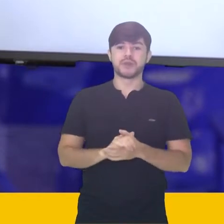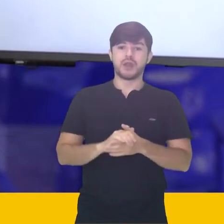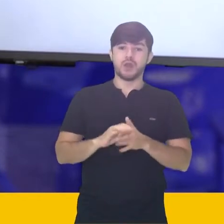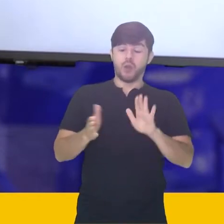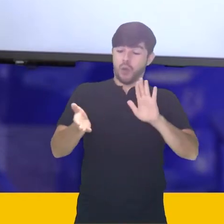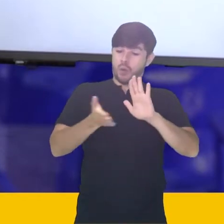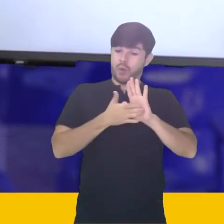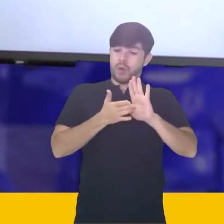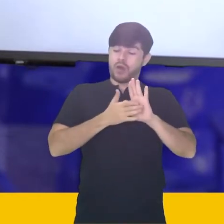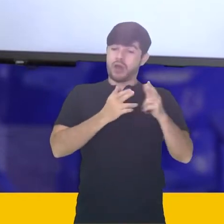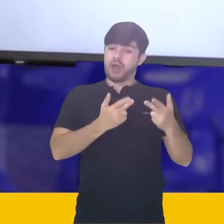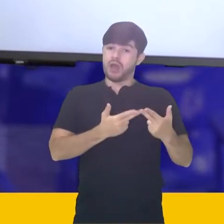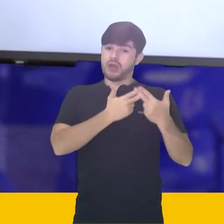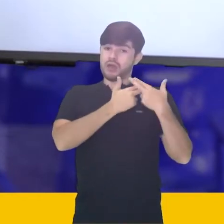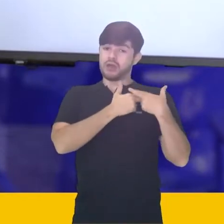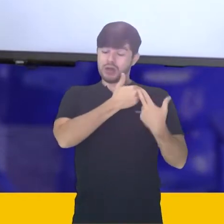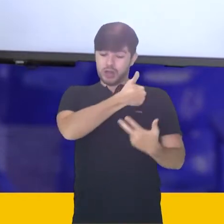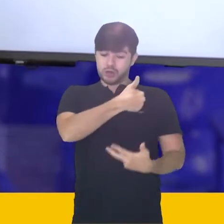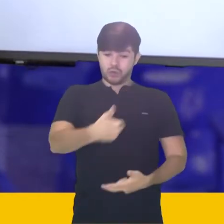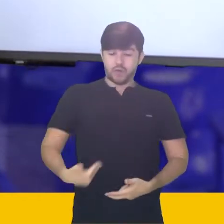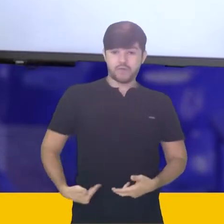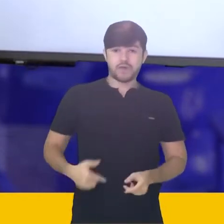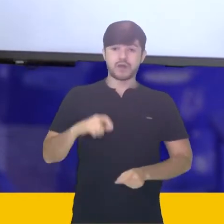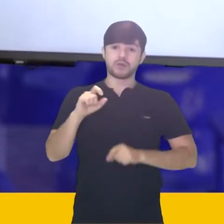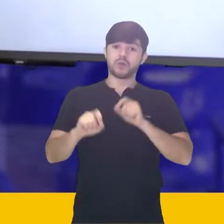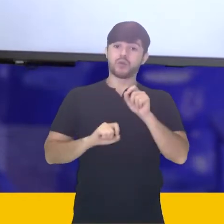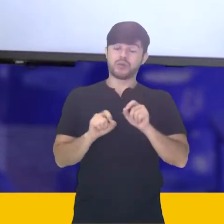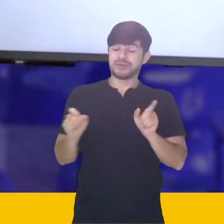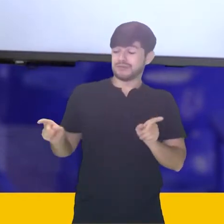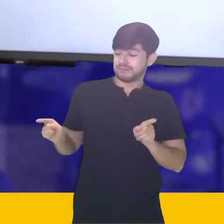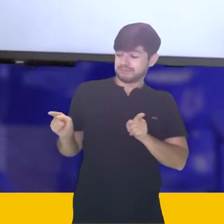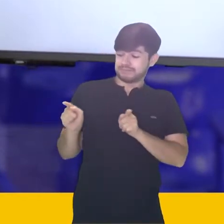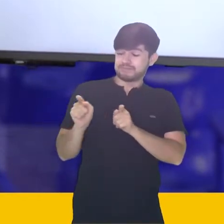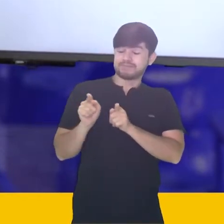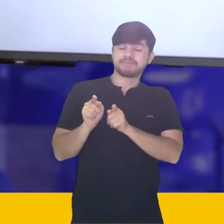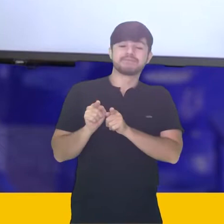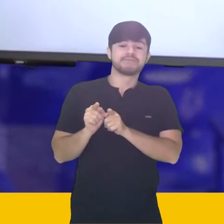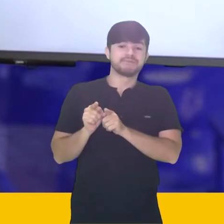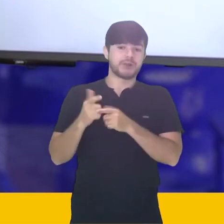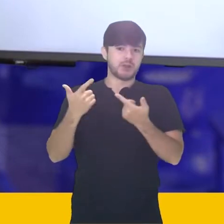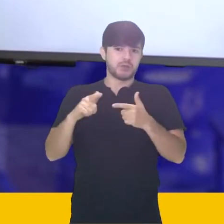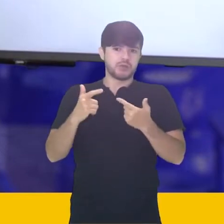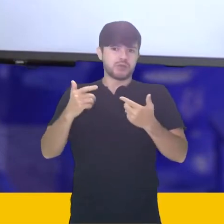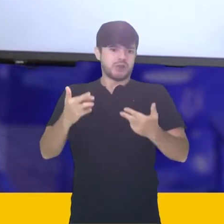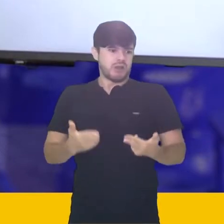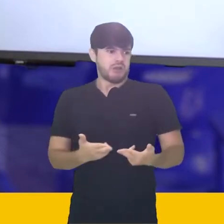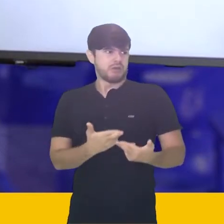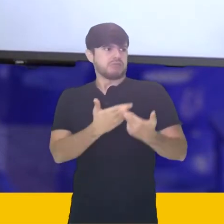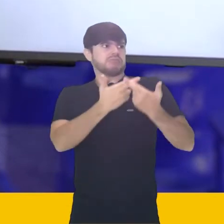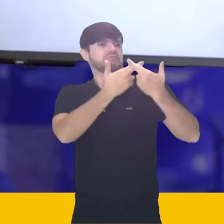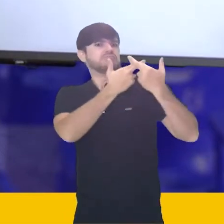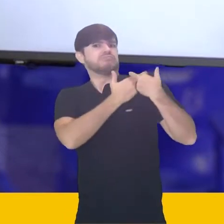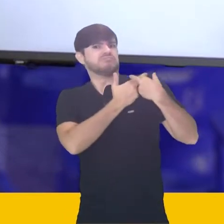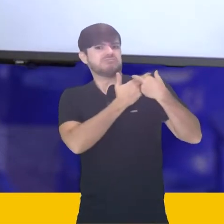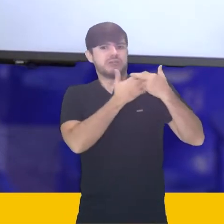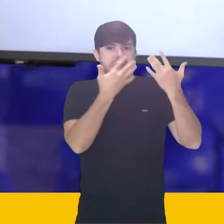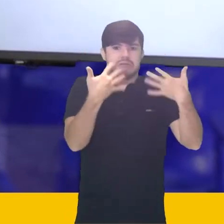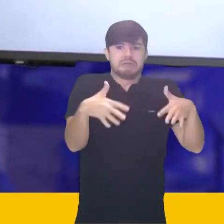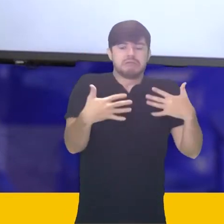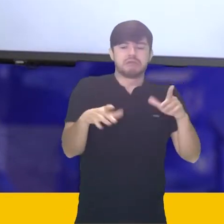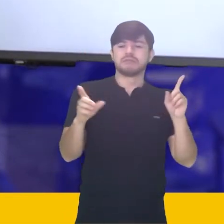neoliberalismo, que é esse modelo econômico que a gente está conversando, é menor. Ele tem menos responsabilidade sobre a economia.